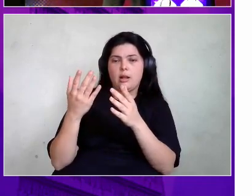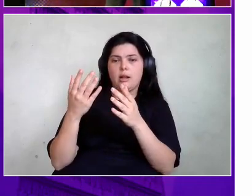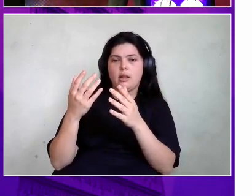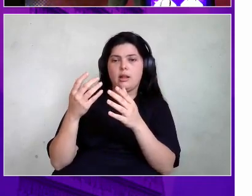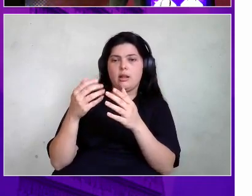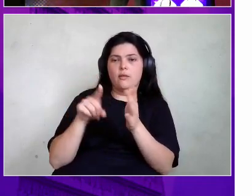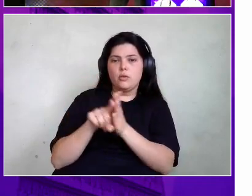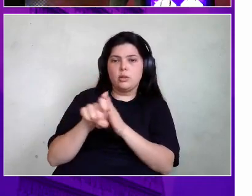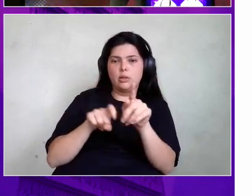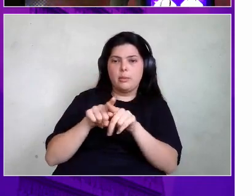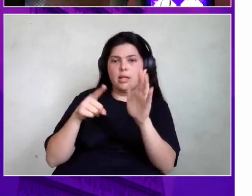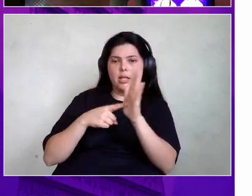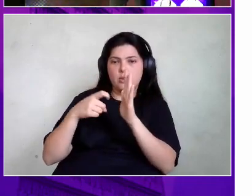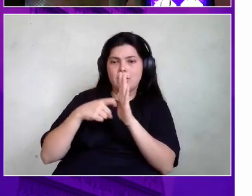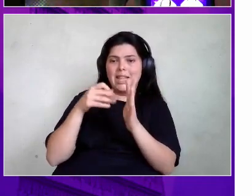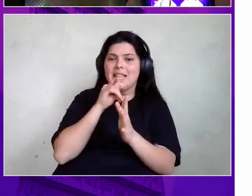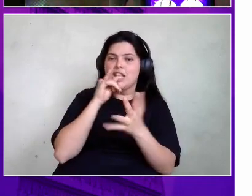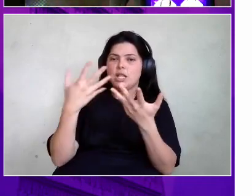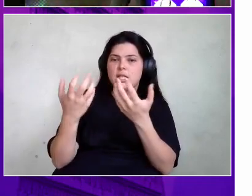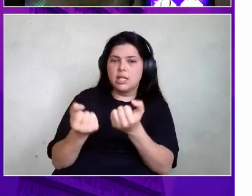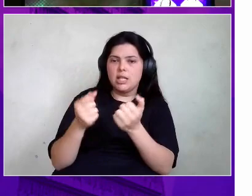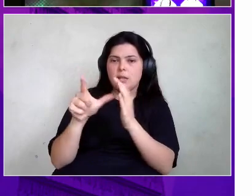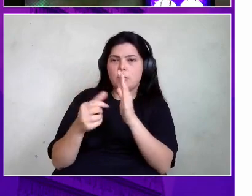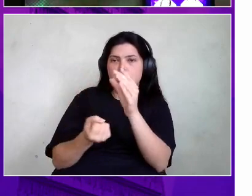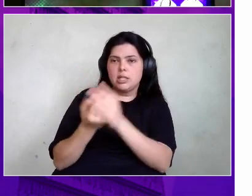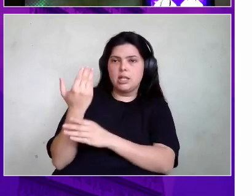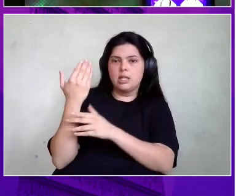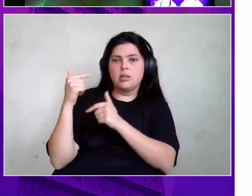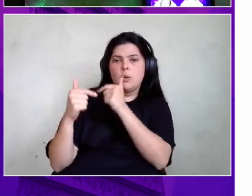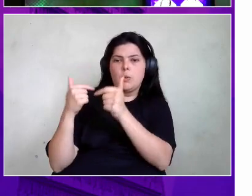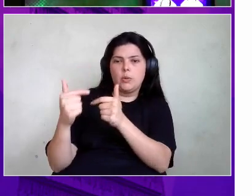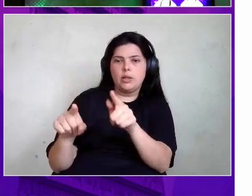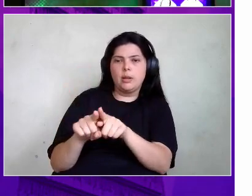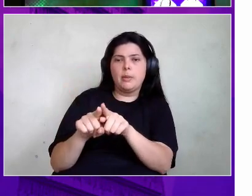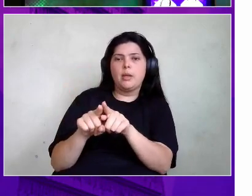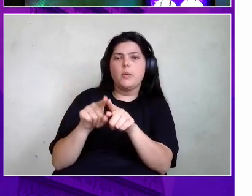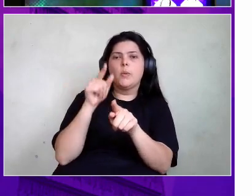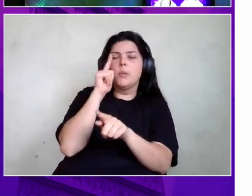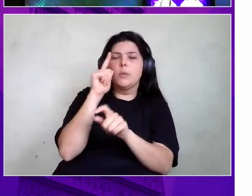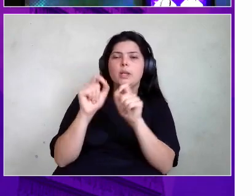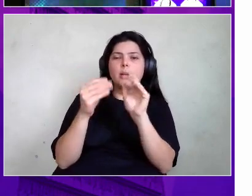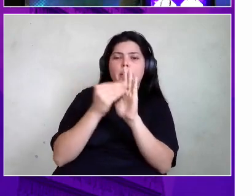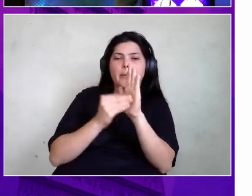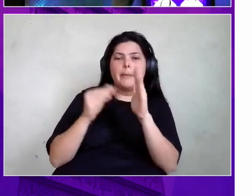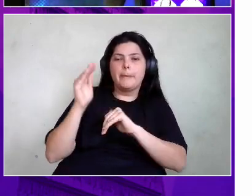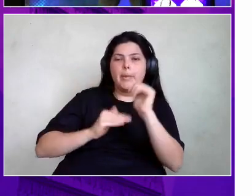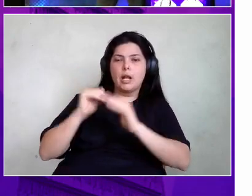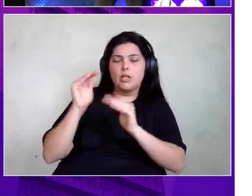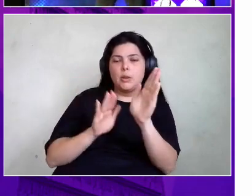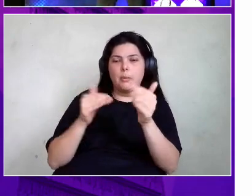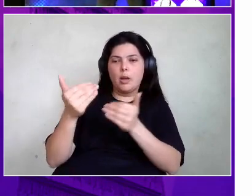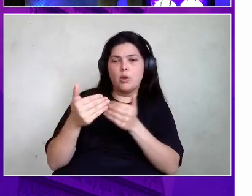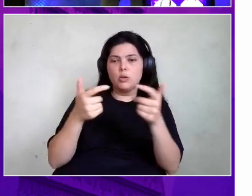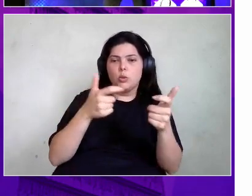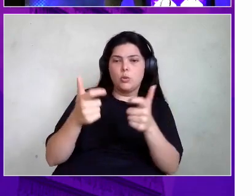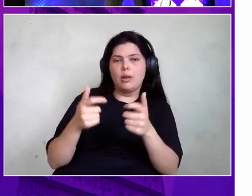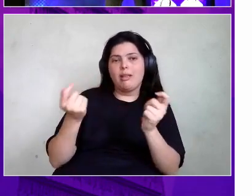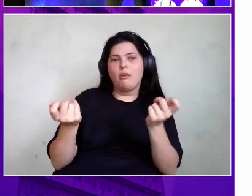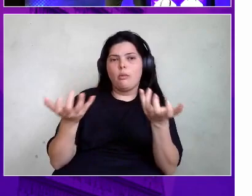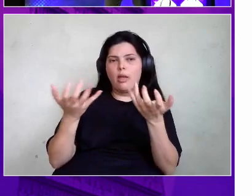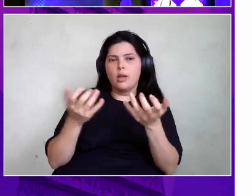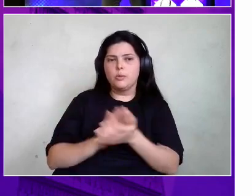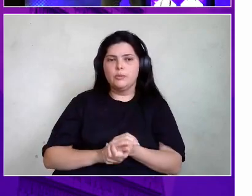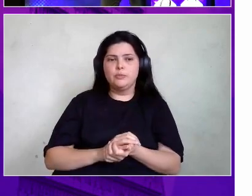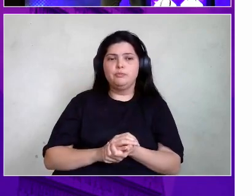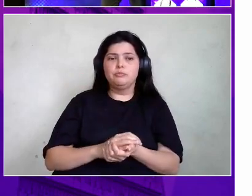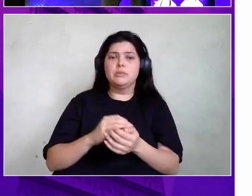de teste de aceitação após a geração do pacote. Eu tenho que conseguir fazer a implantação do pacote em um ambiente desejado, seja ele no staging, seja